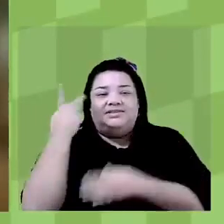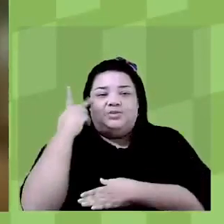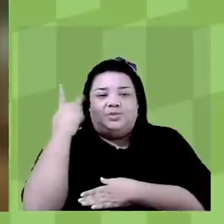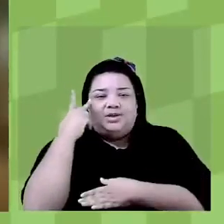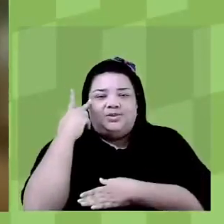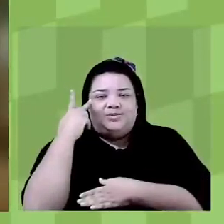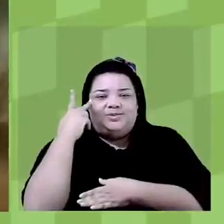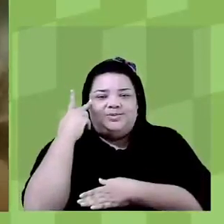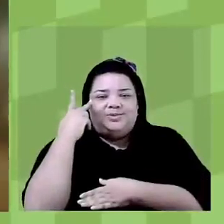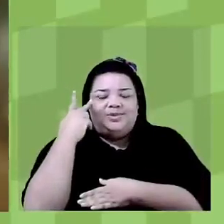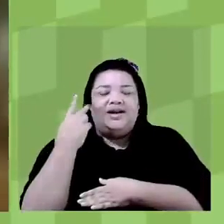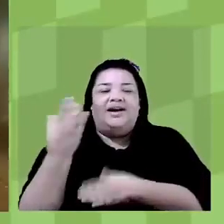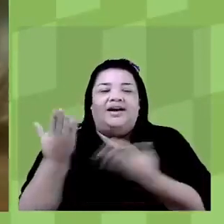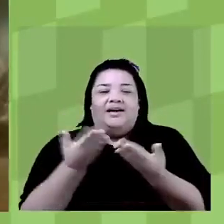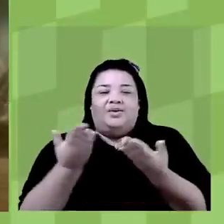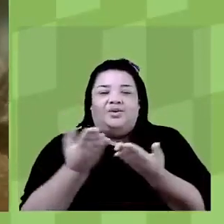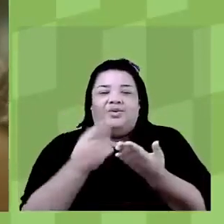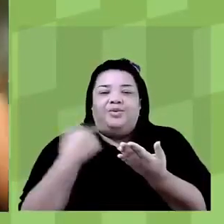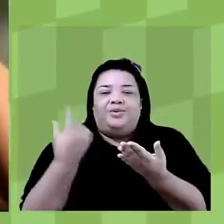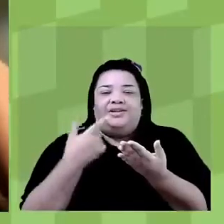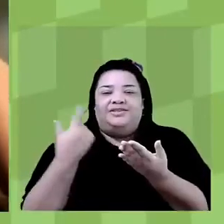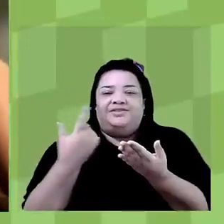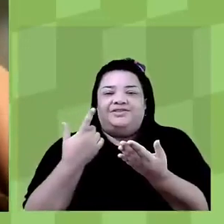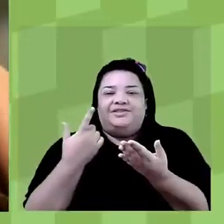entrar na elaboração do plano de adaptação,